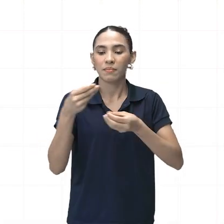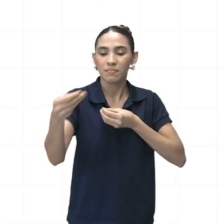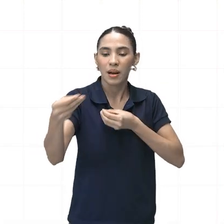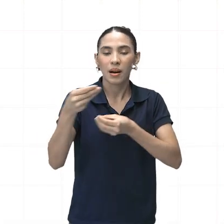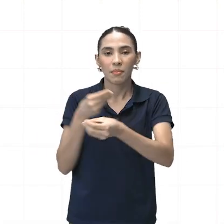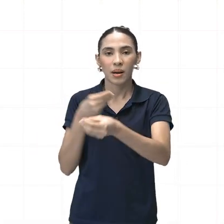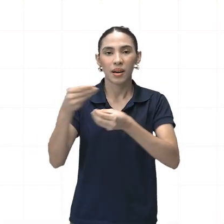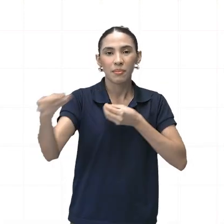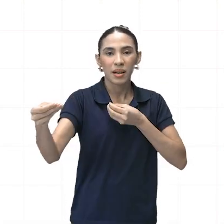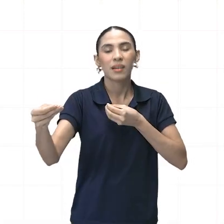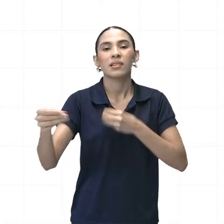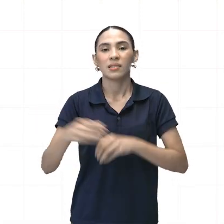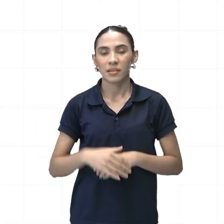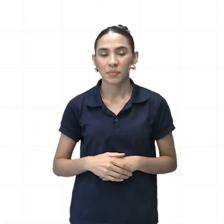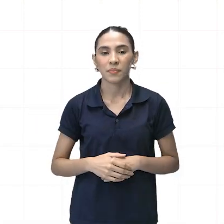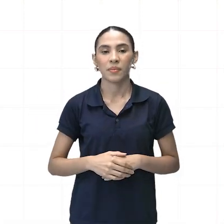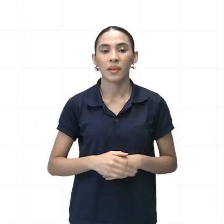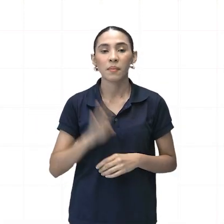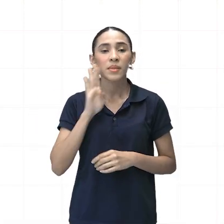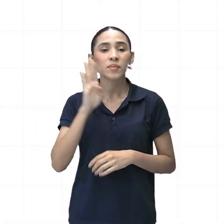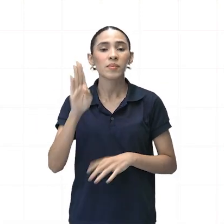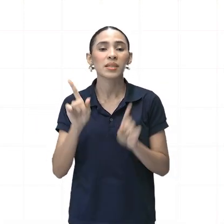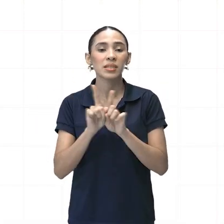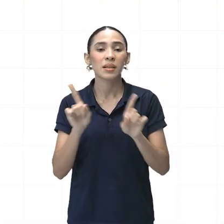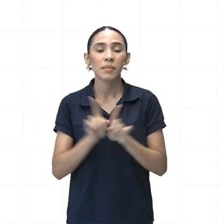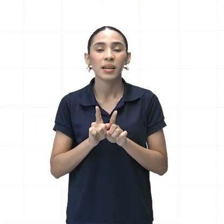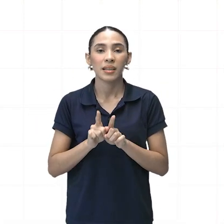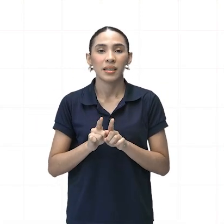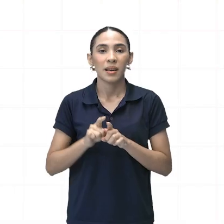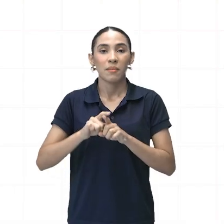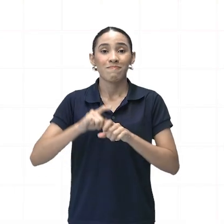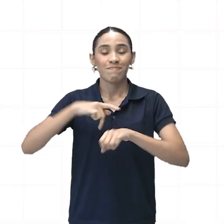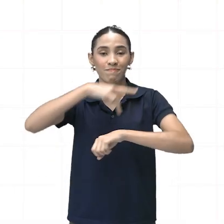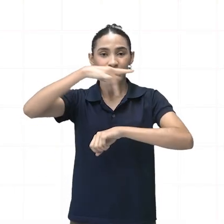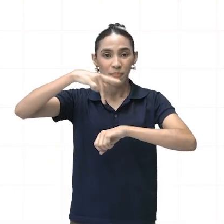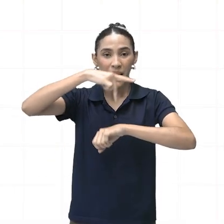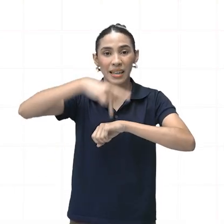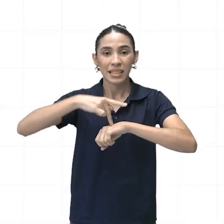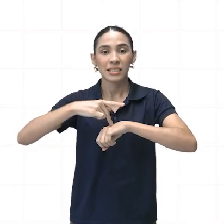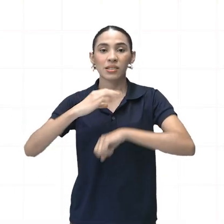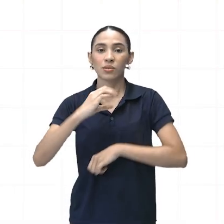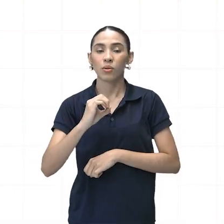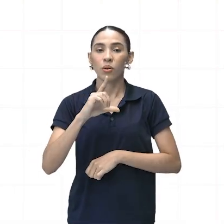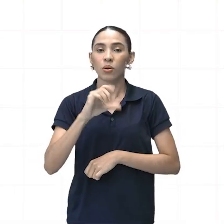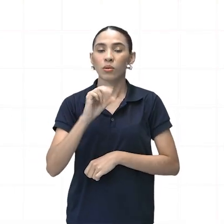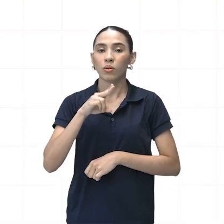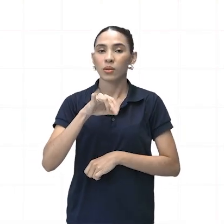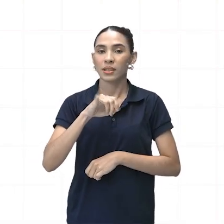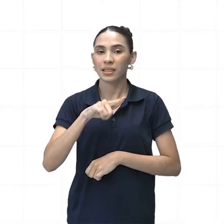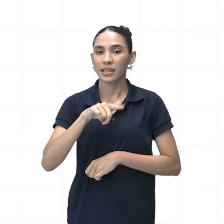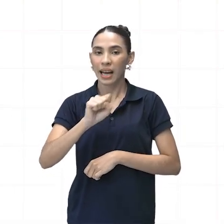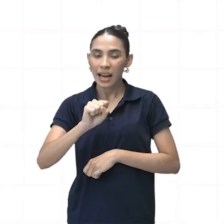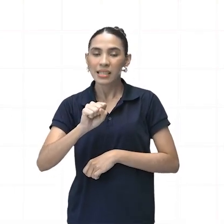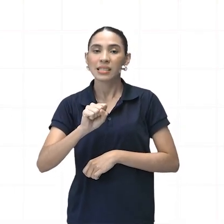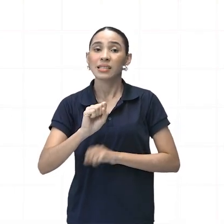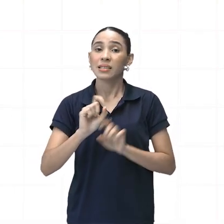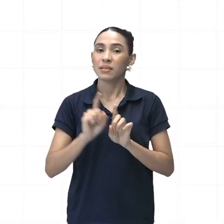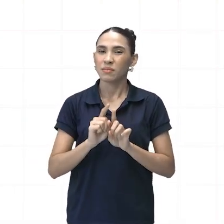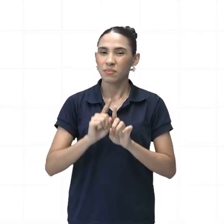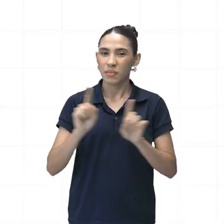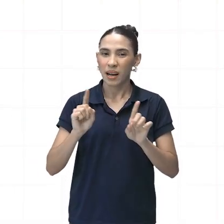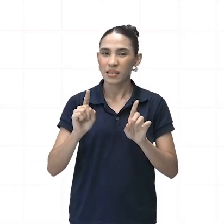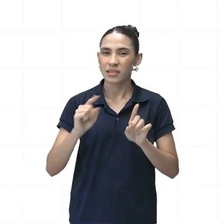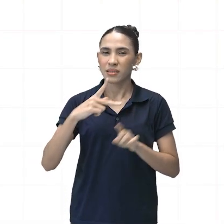troca comercial, tá? Principalmente entre as potências coloniais e suas colônias.